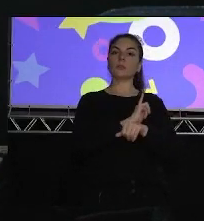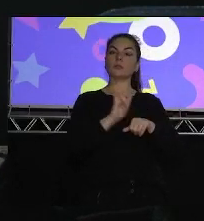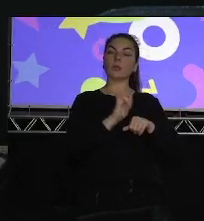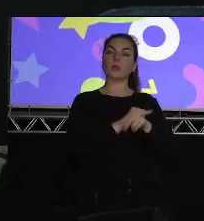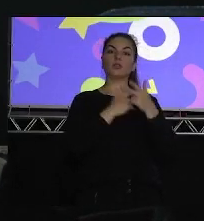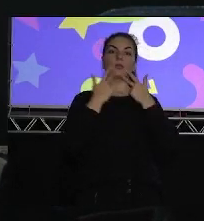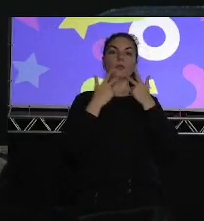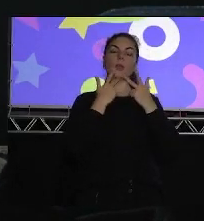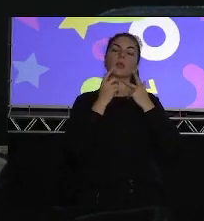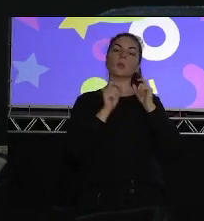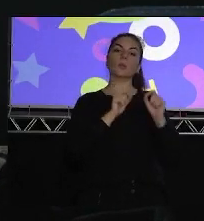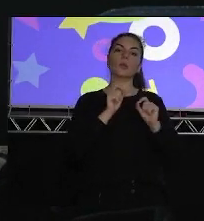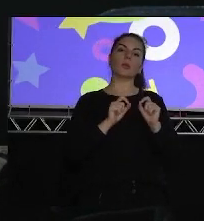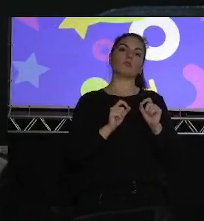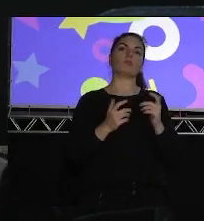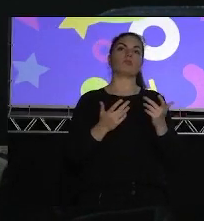que